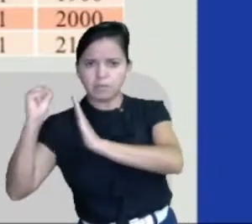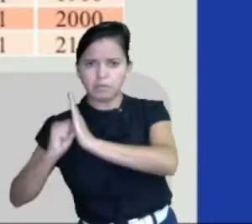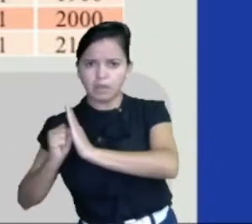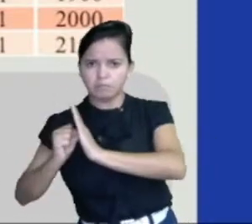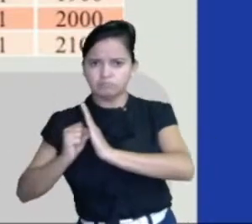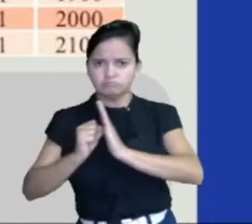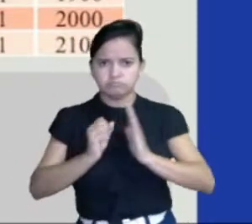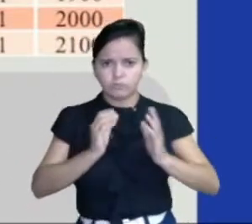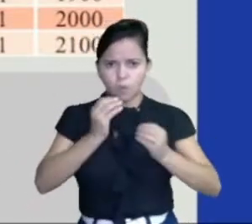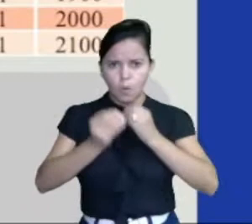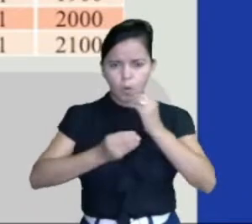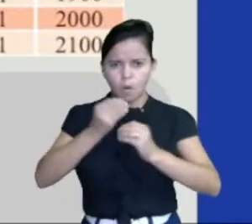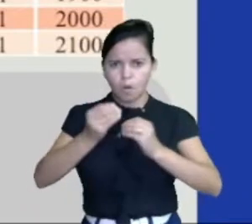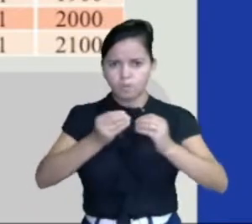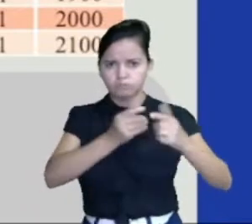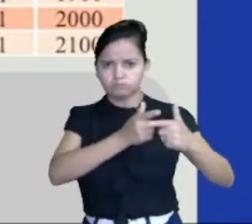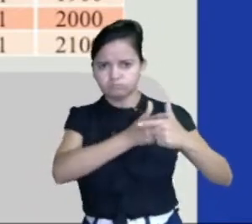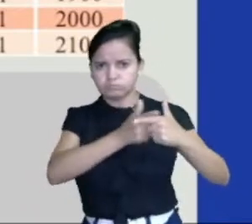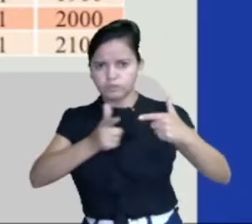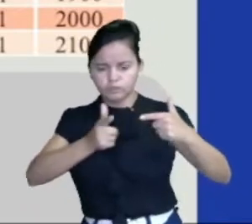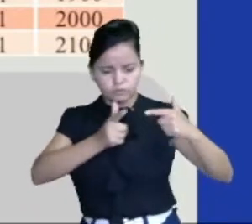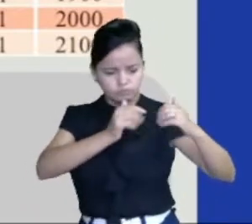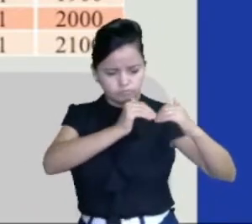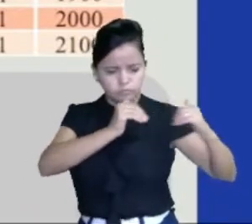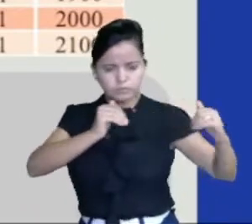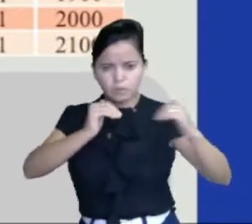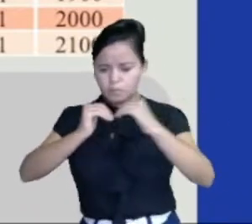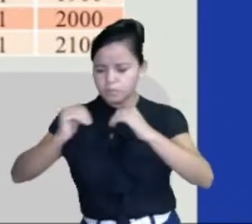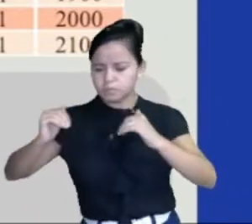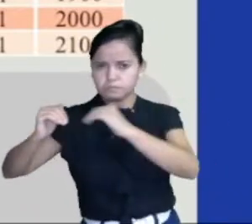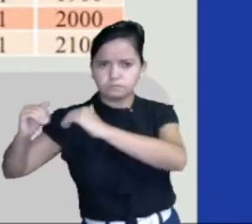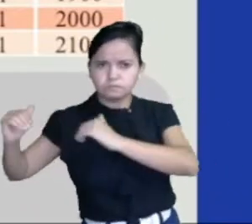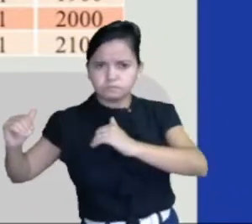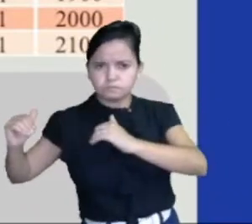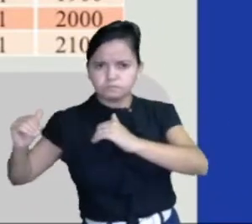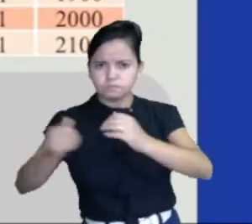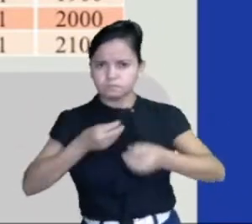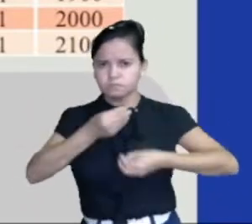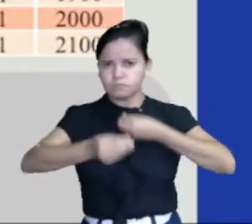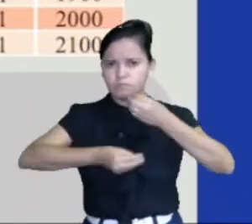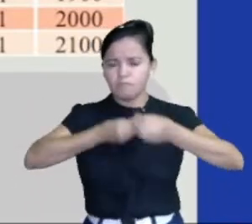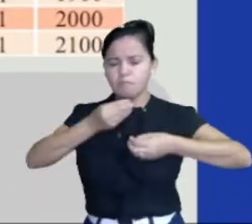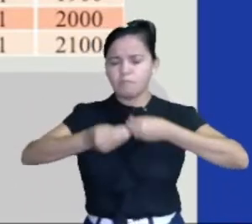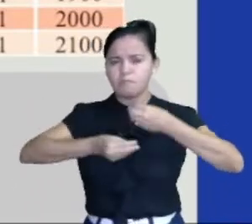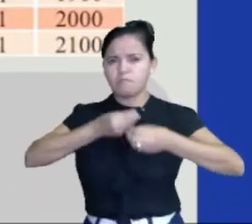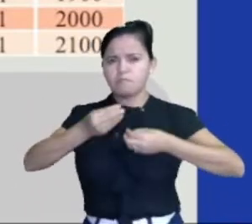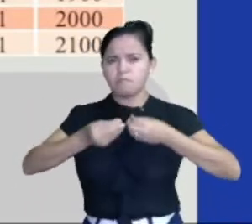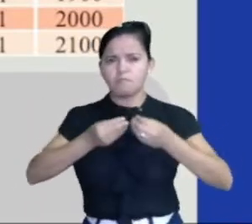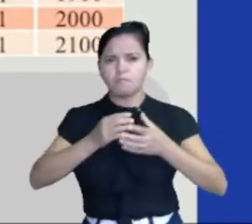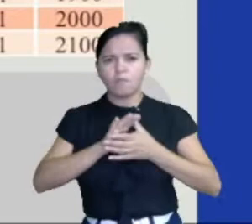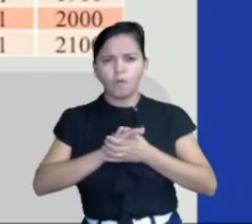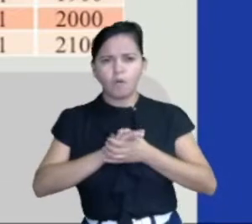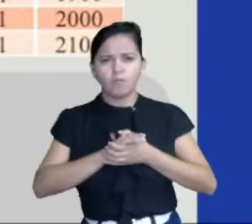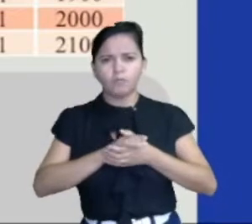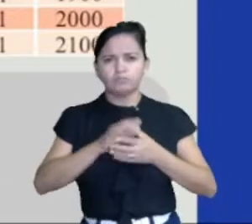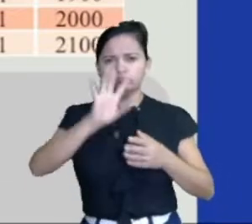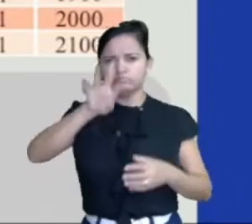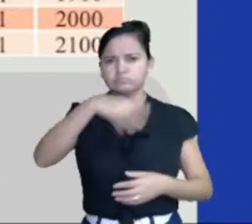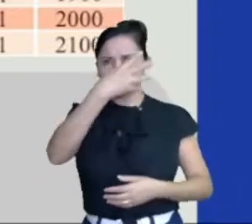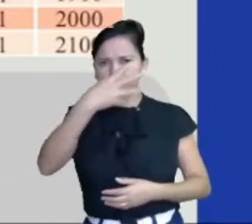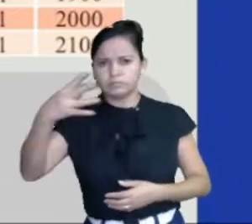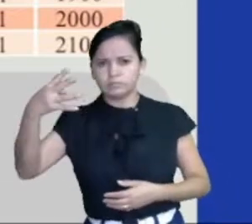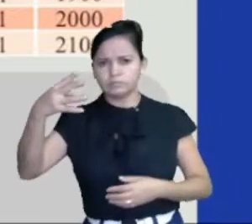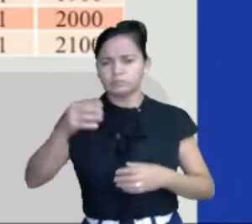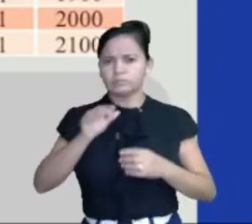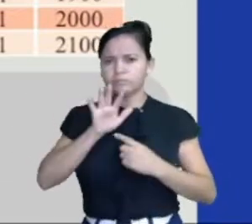exemplo, ela vai nos mostrar a partir de como esse